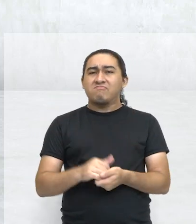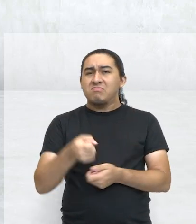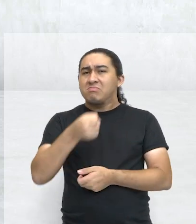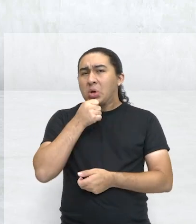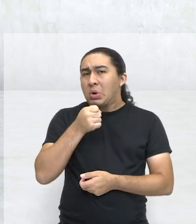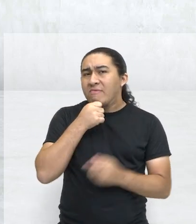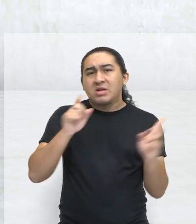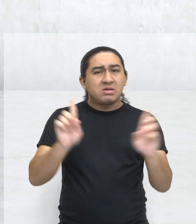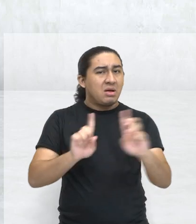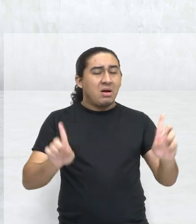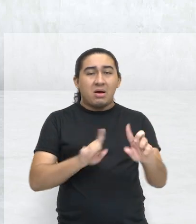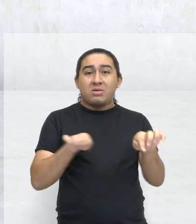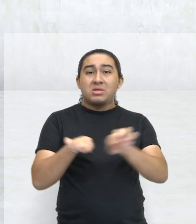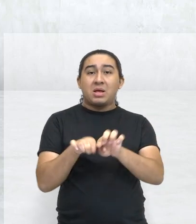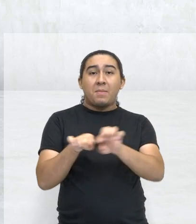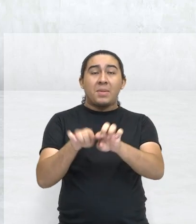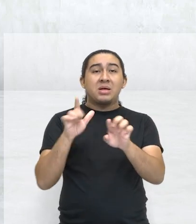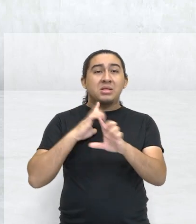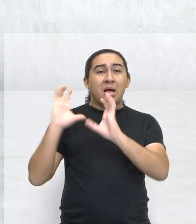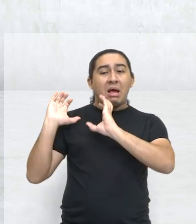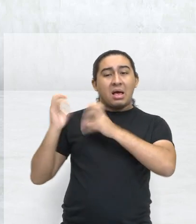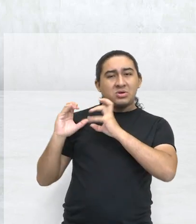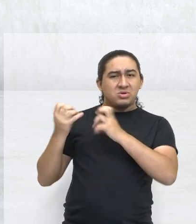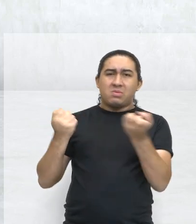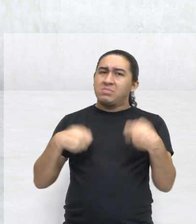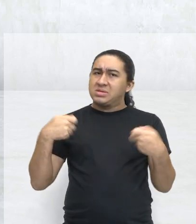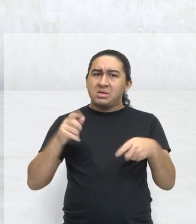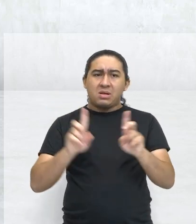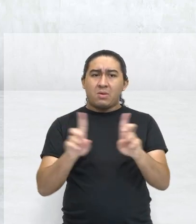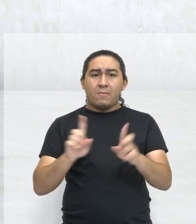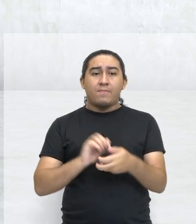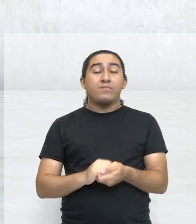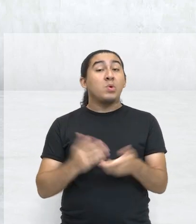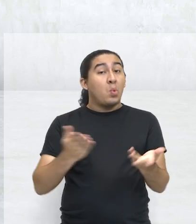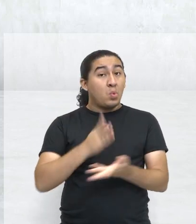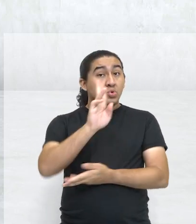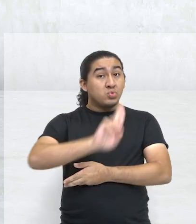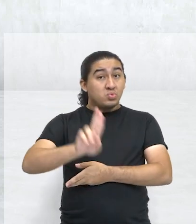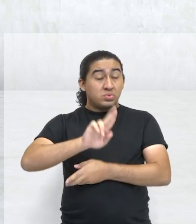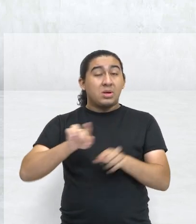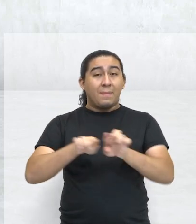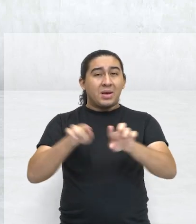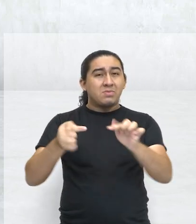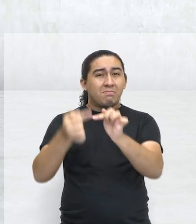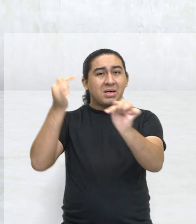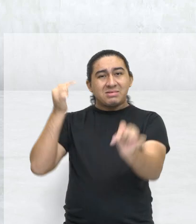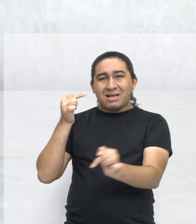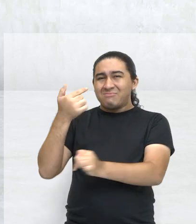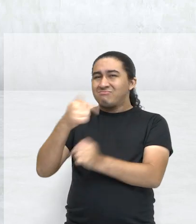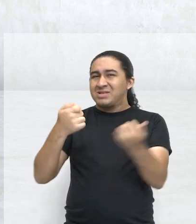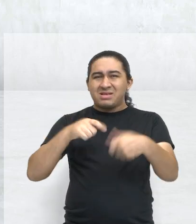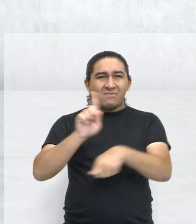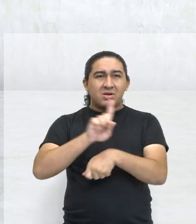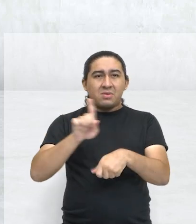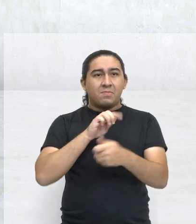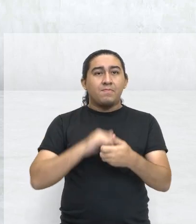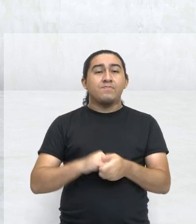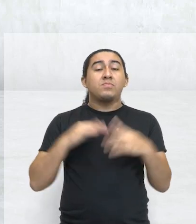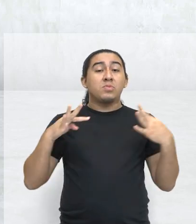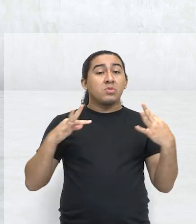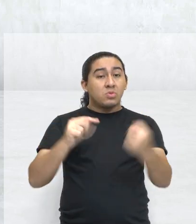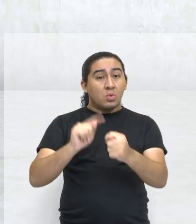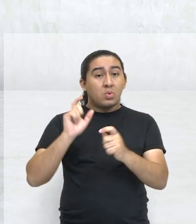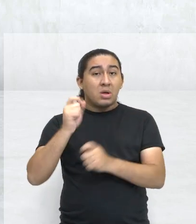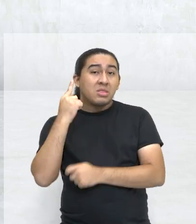Teatro Amazonas foi criado com uma acústica diferenciada. Ela não precisaria de microfone,